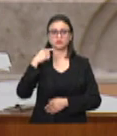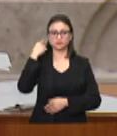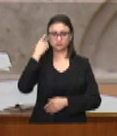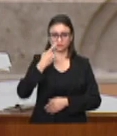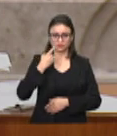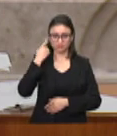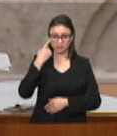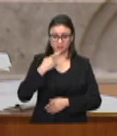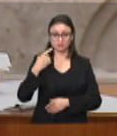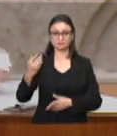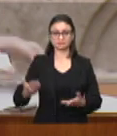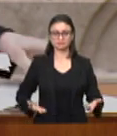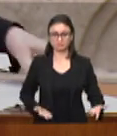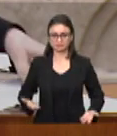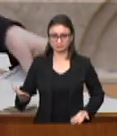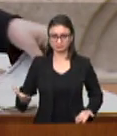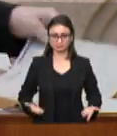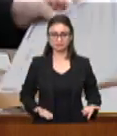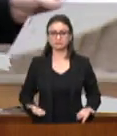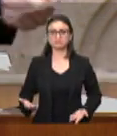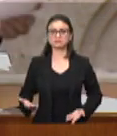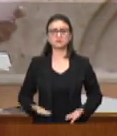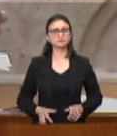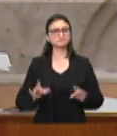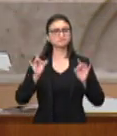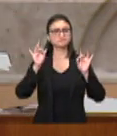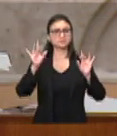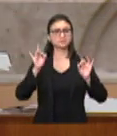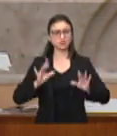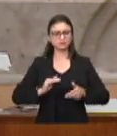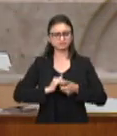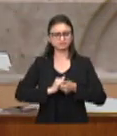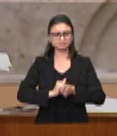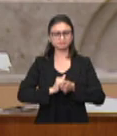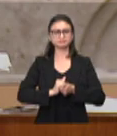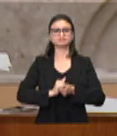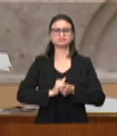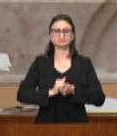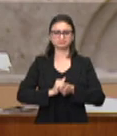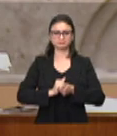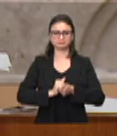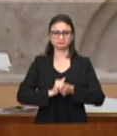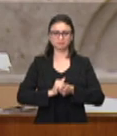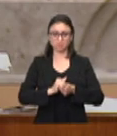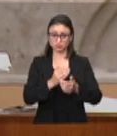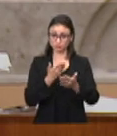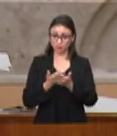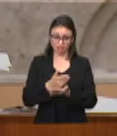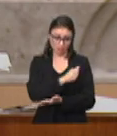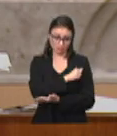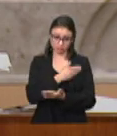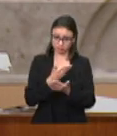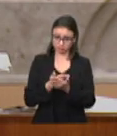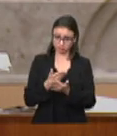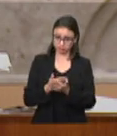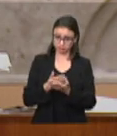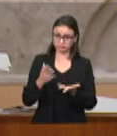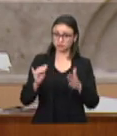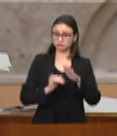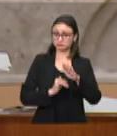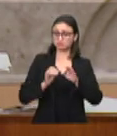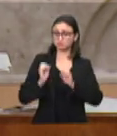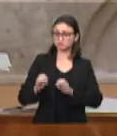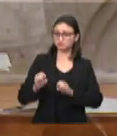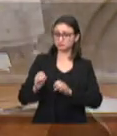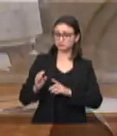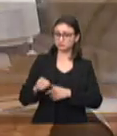senhores servidores, em especial uma saudação aos estudantes das seguintes instituições de